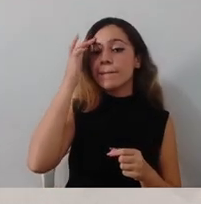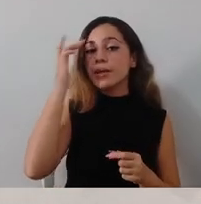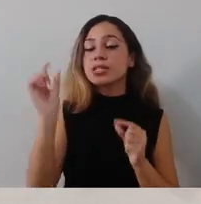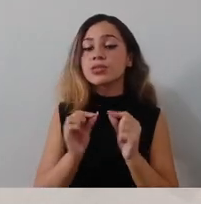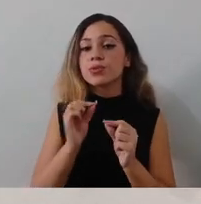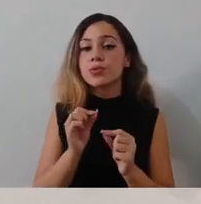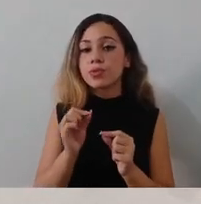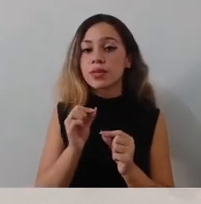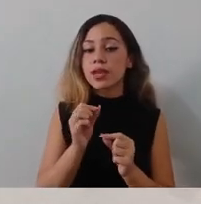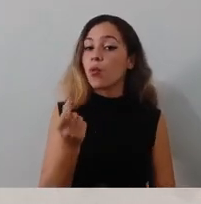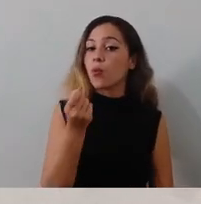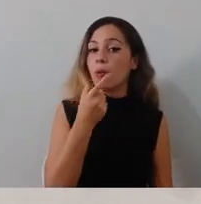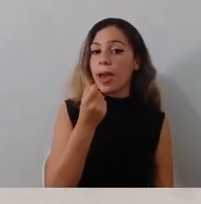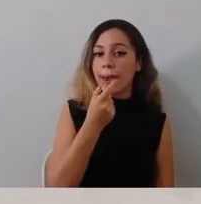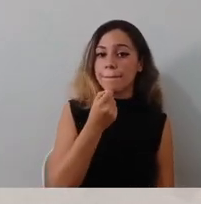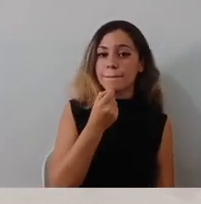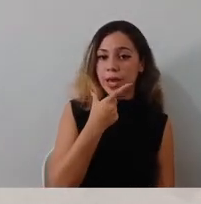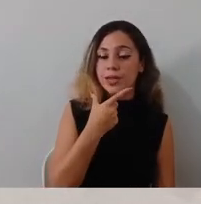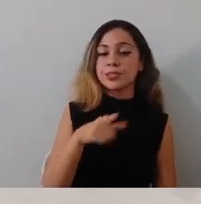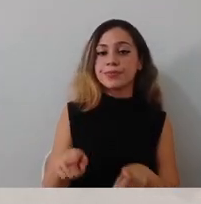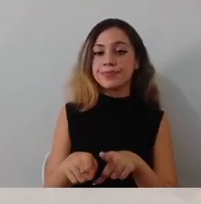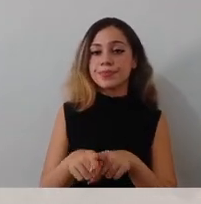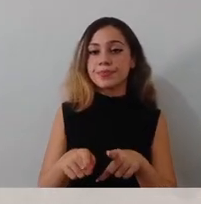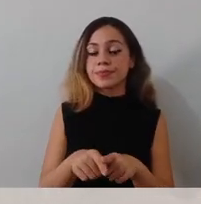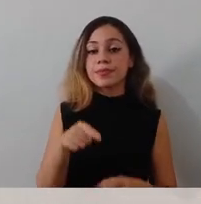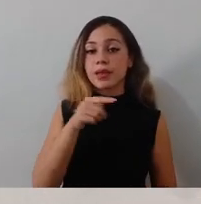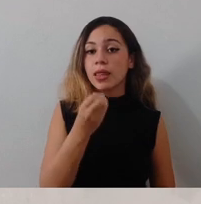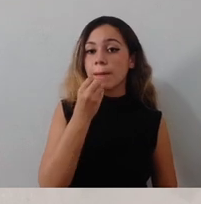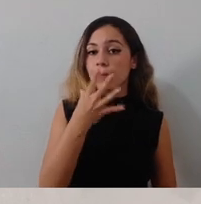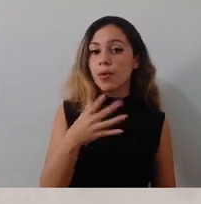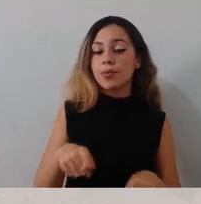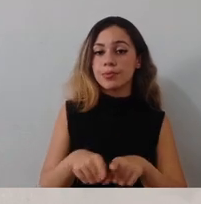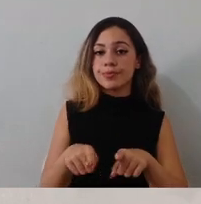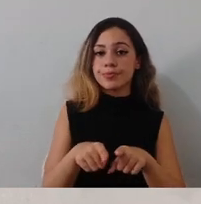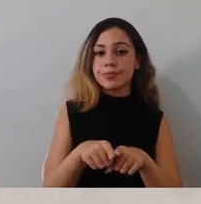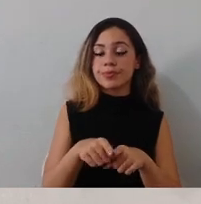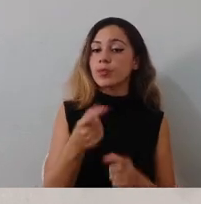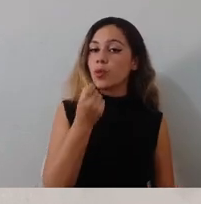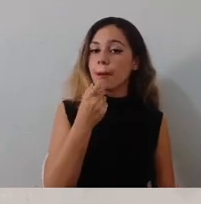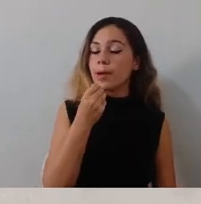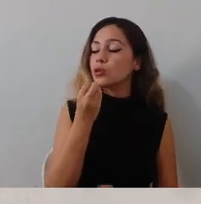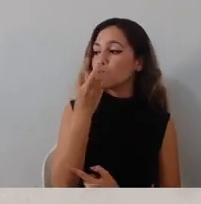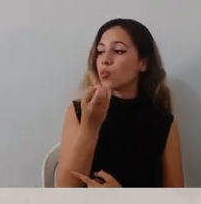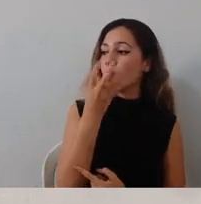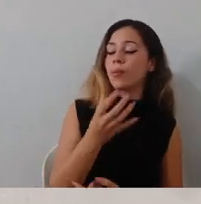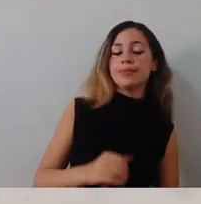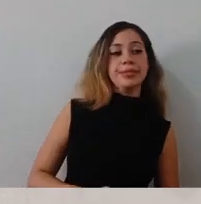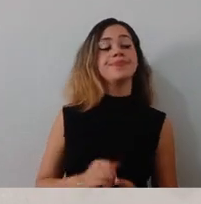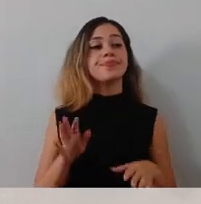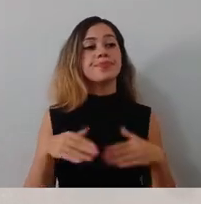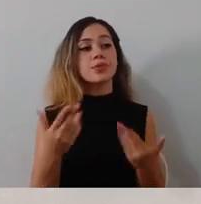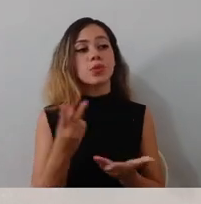interessante a gente trazer? Ela falou, acho que é o canabidiol. Que ela disse que ela foi beneficiada com o uso do canabidiol. Conta essa experiência